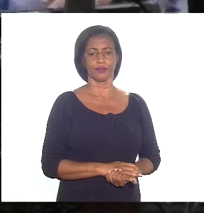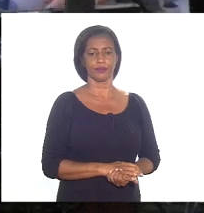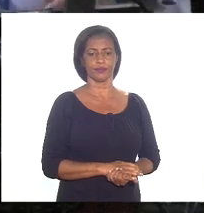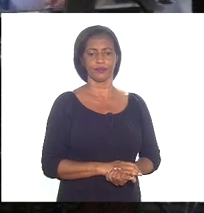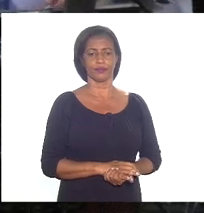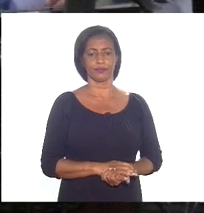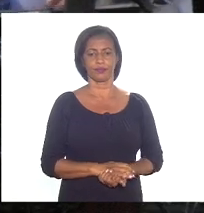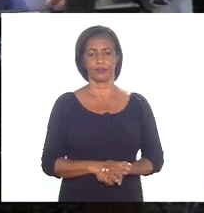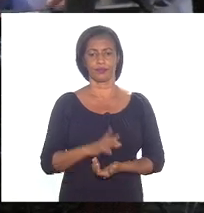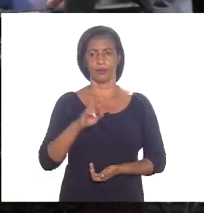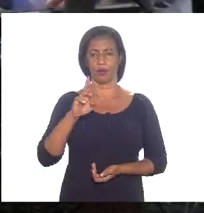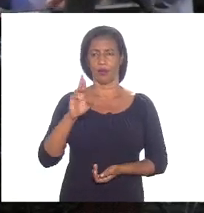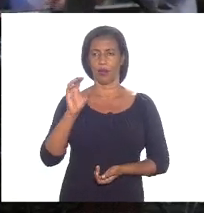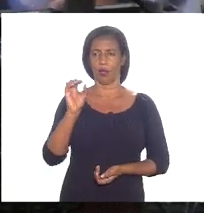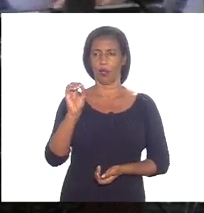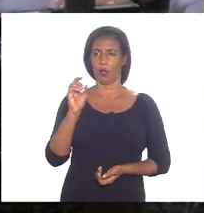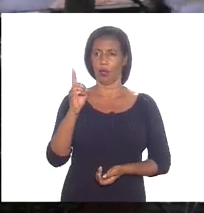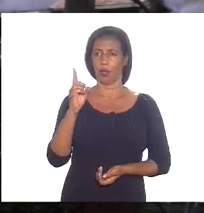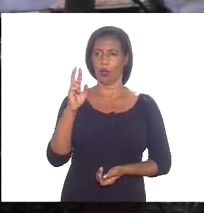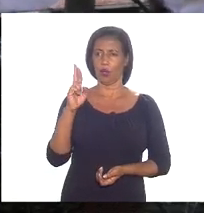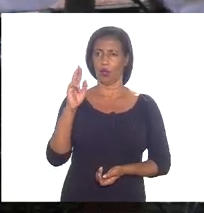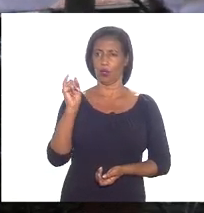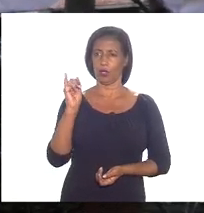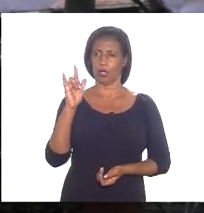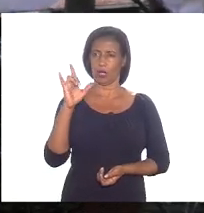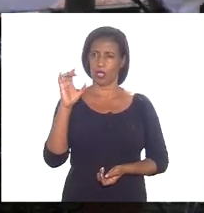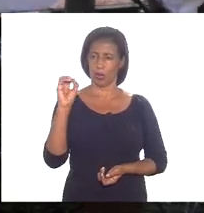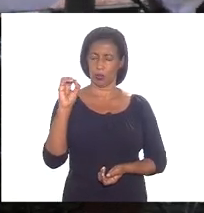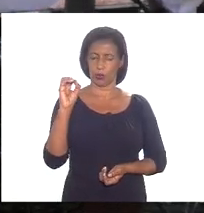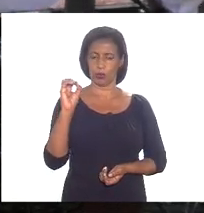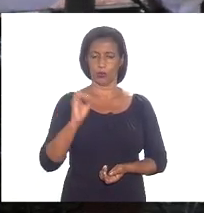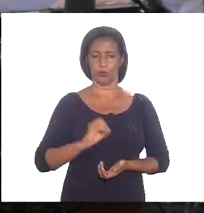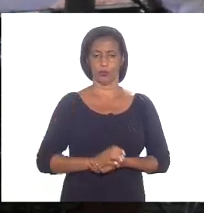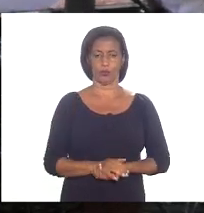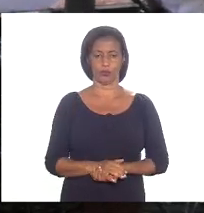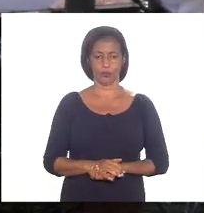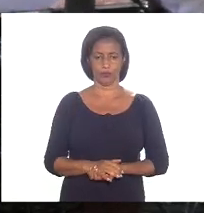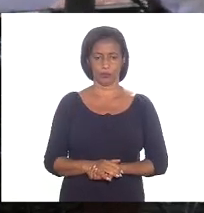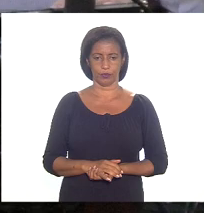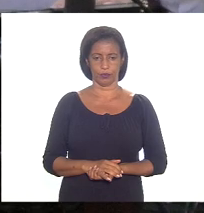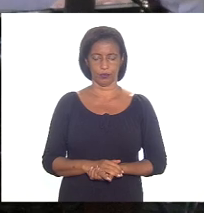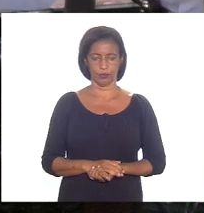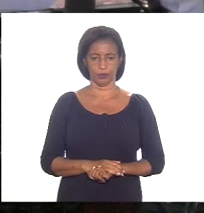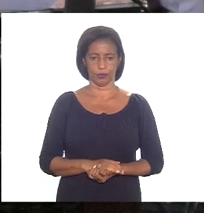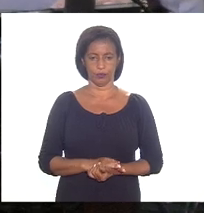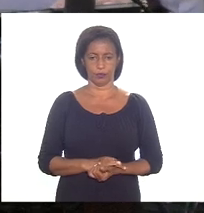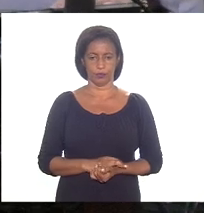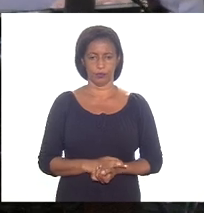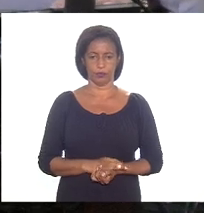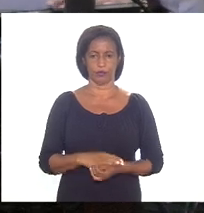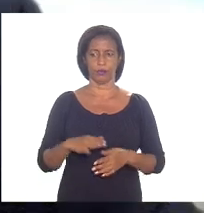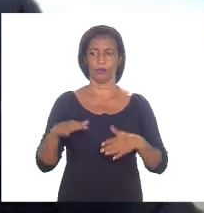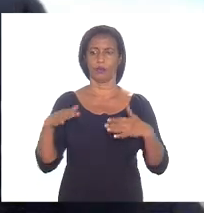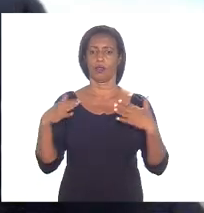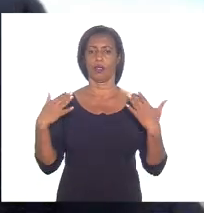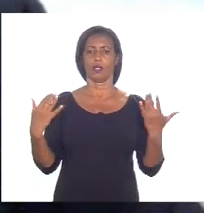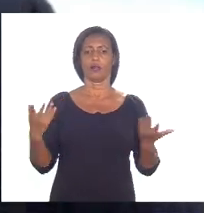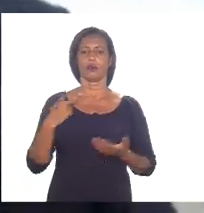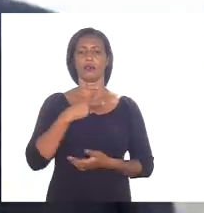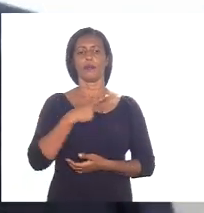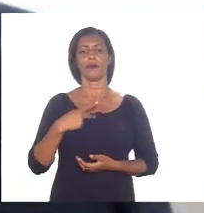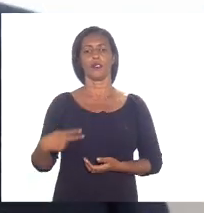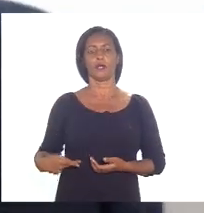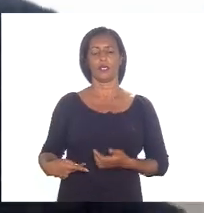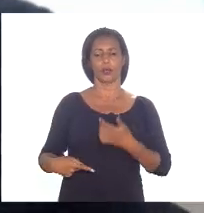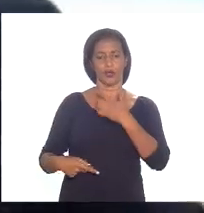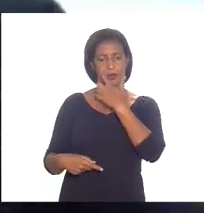Deputado Rodrigo Amorim, meu parceiro no tombamento do Canecão. Desde tombamento. Senhor presidente, em